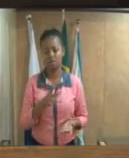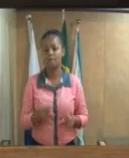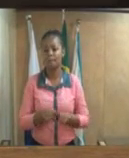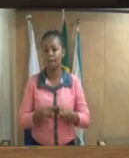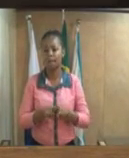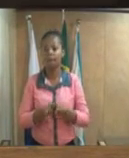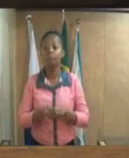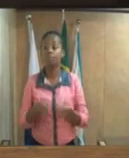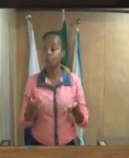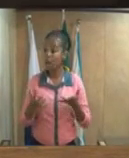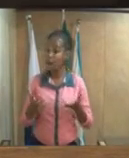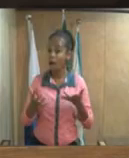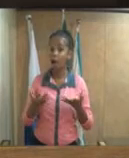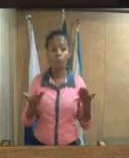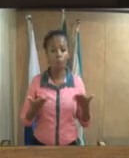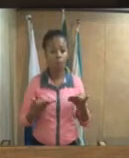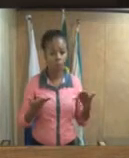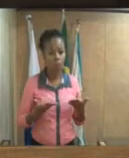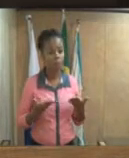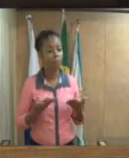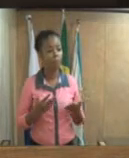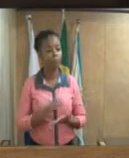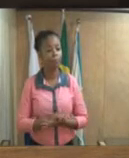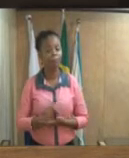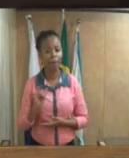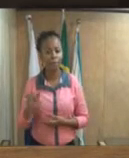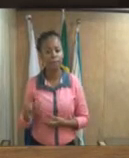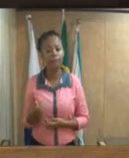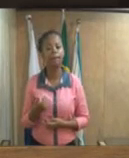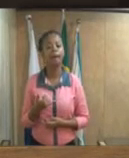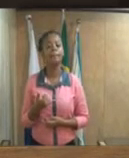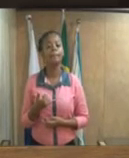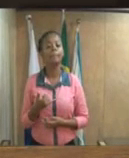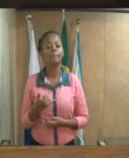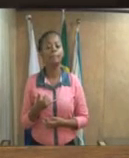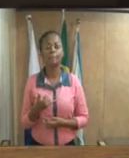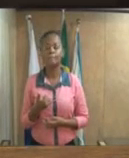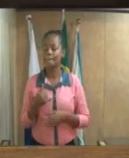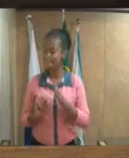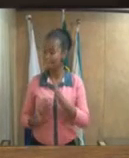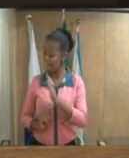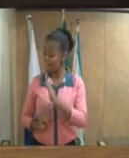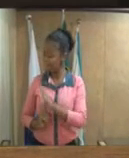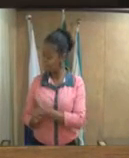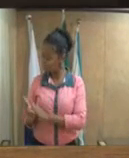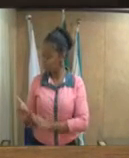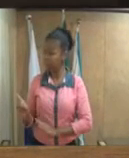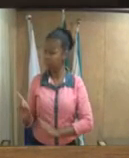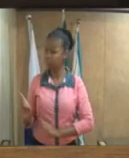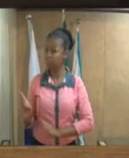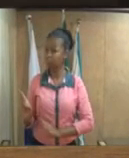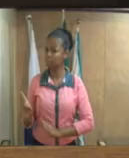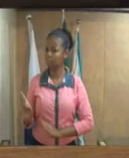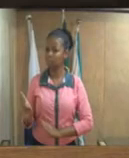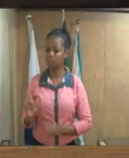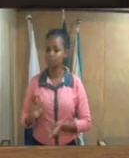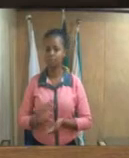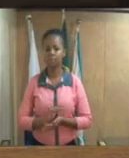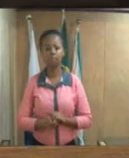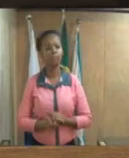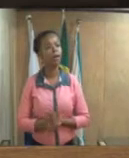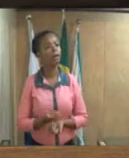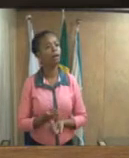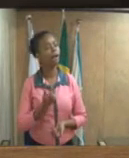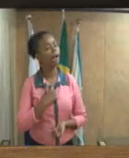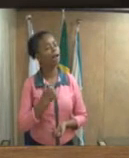também, no segundo momento, senhor presidente, fazer uma pergunta a Vossa Excelência. Eu, que